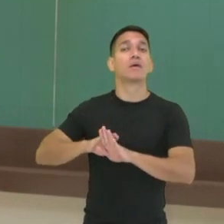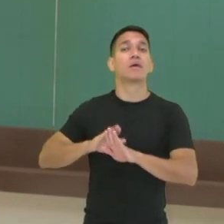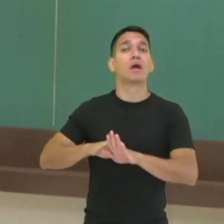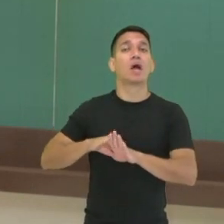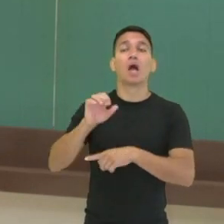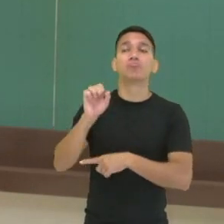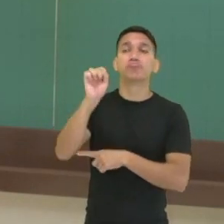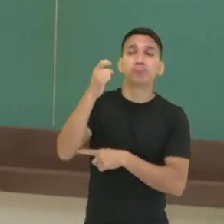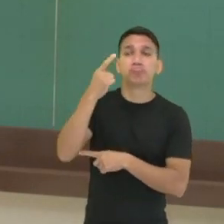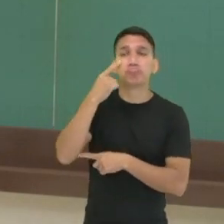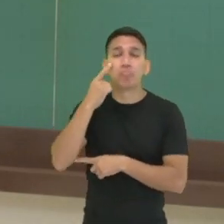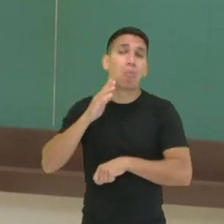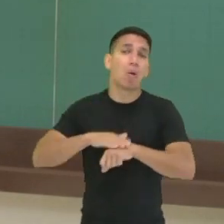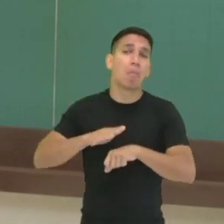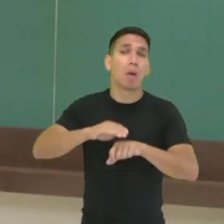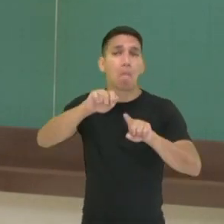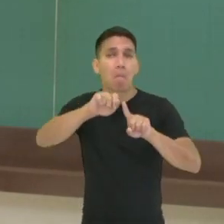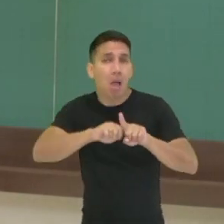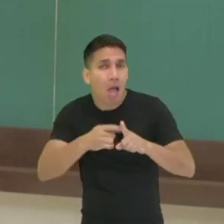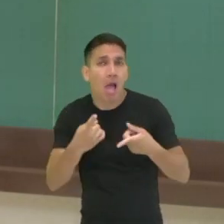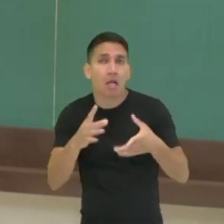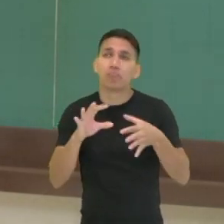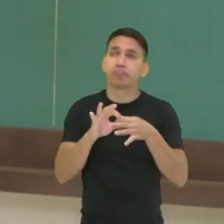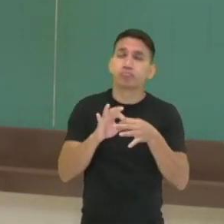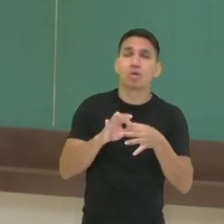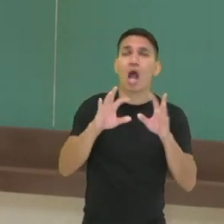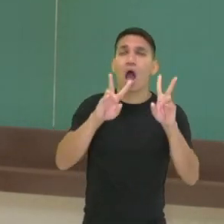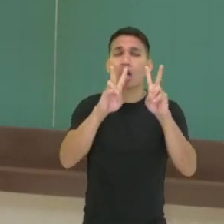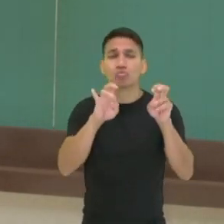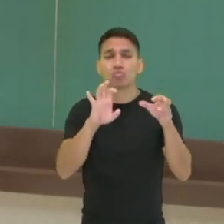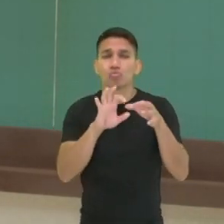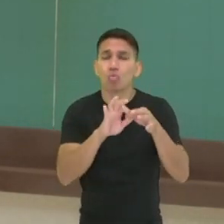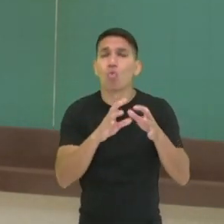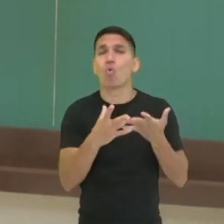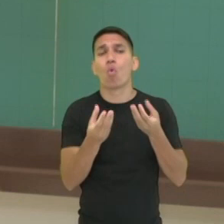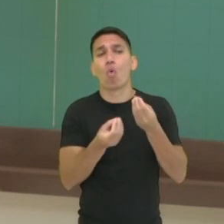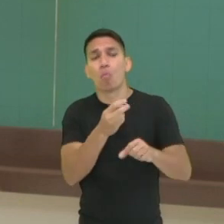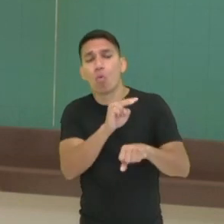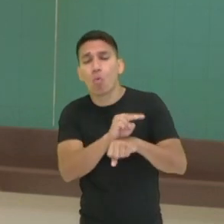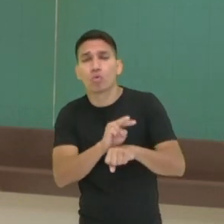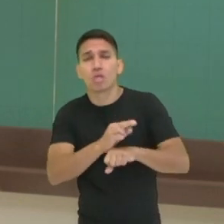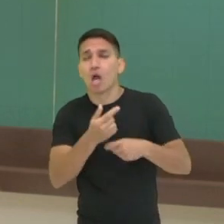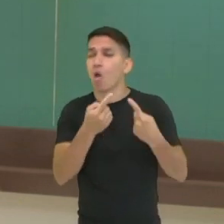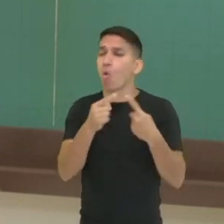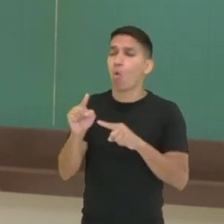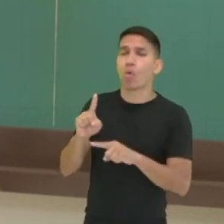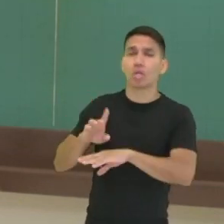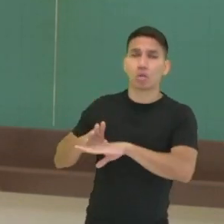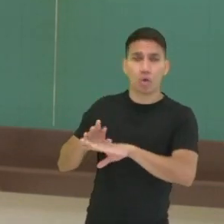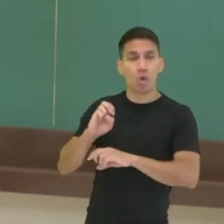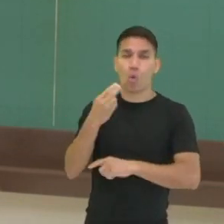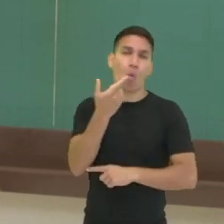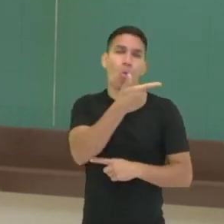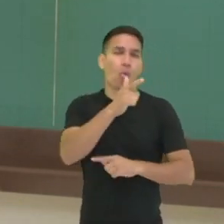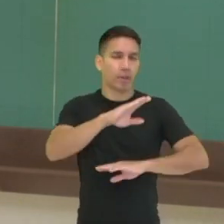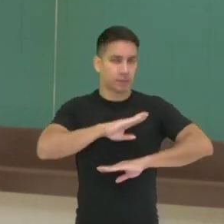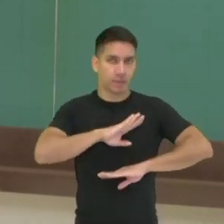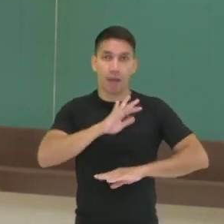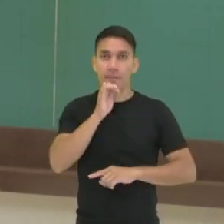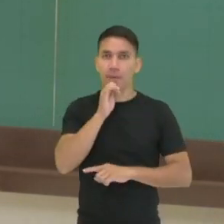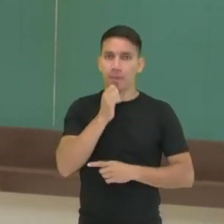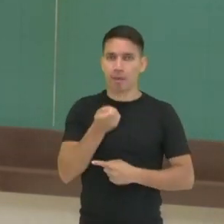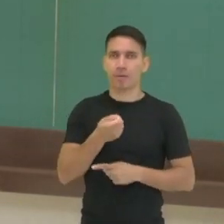determinado mês que trata sobre uma doença ou alguma outra situação. Já ouviu falar, por exemplo, o